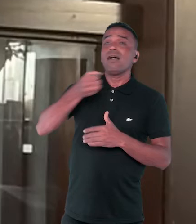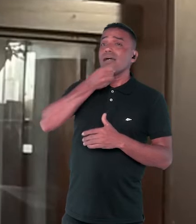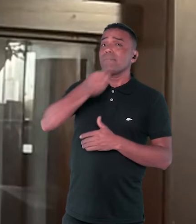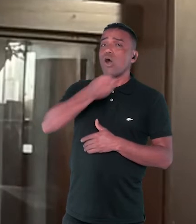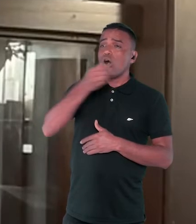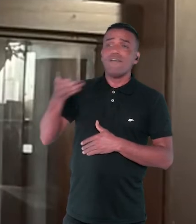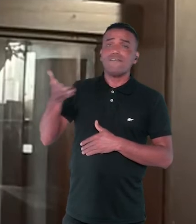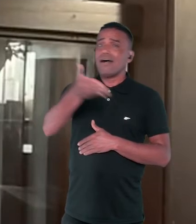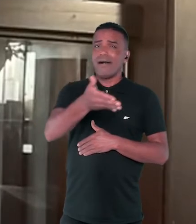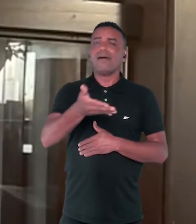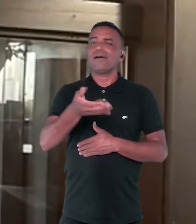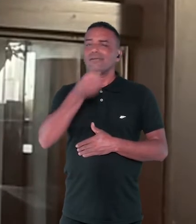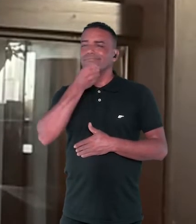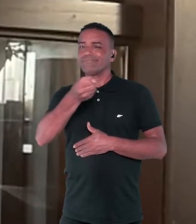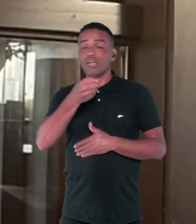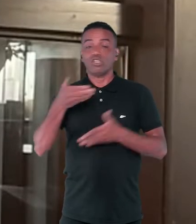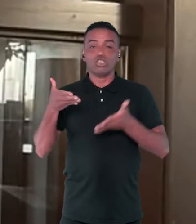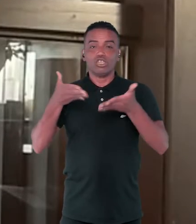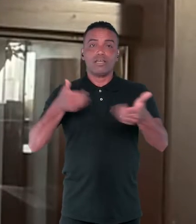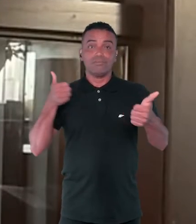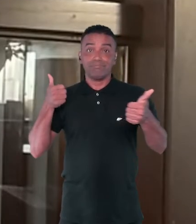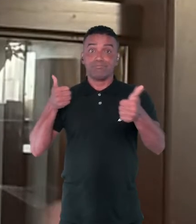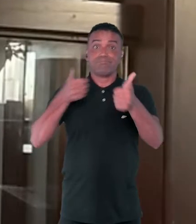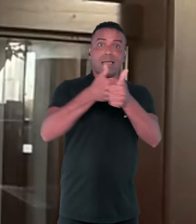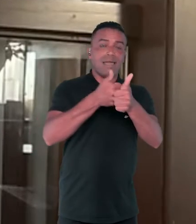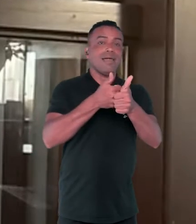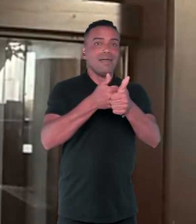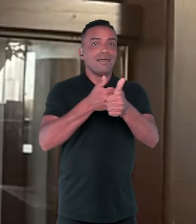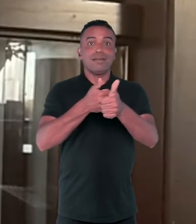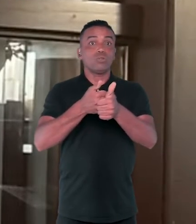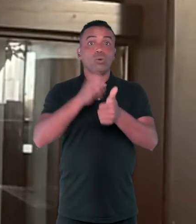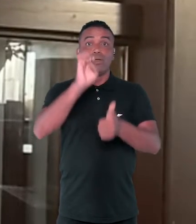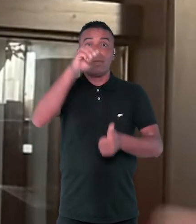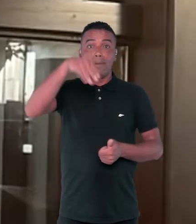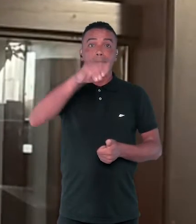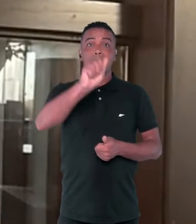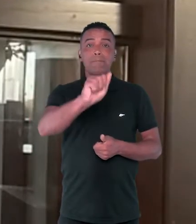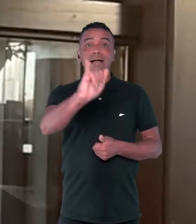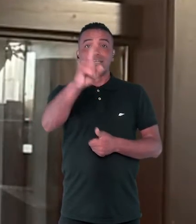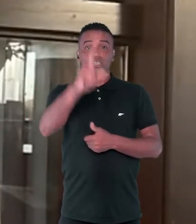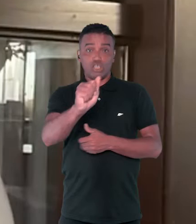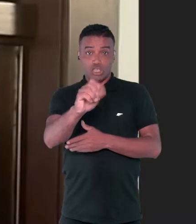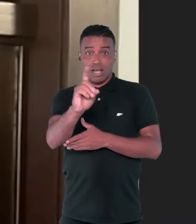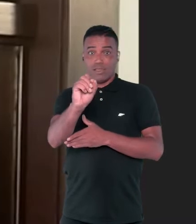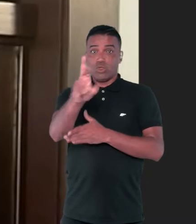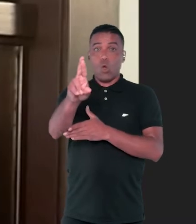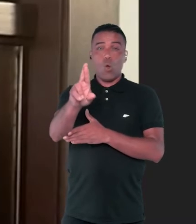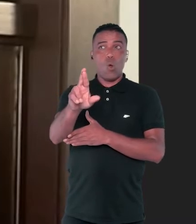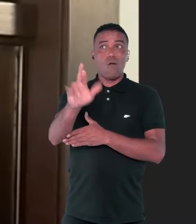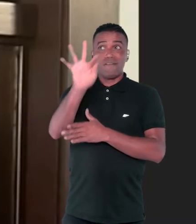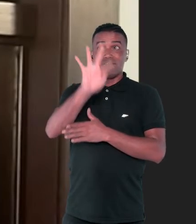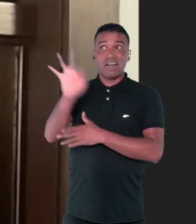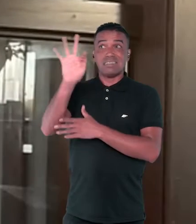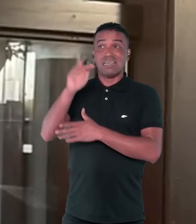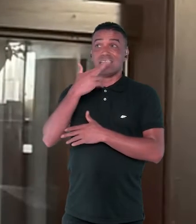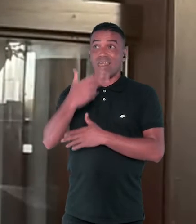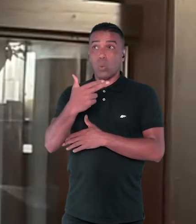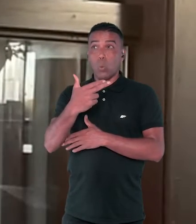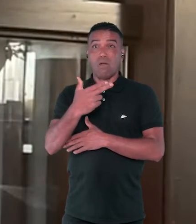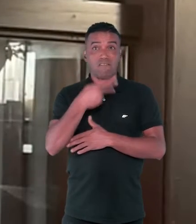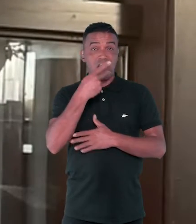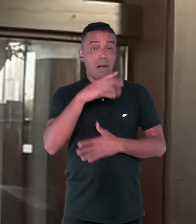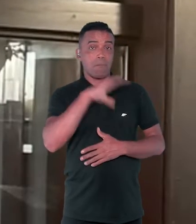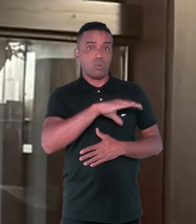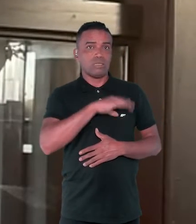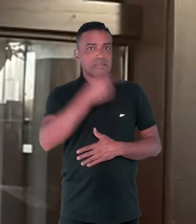embaixador, fala que esse repórter intrépido nosso aqui e tal. Eu cheguei perto do embaixador, eu nunca tinha entrevistado o embaixador. Eu falei assim, esse cara é francês, será que ele fala português? Olha a